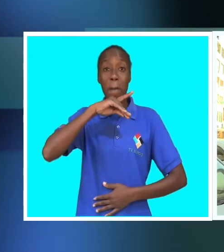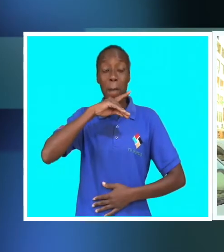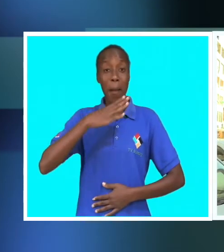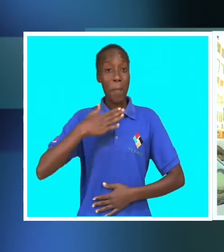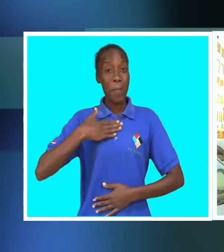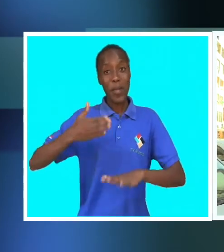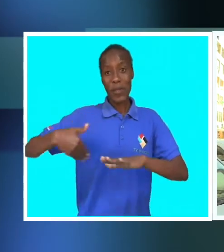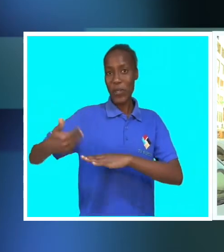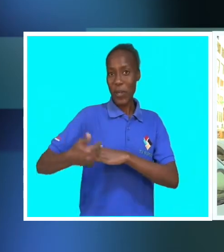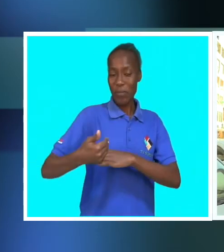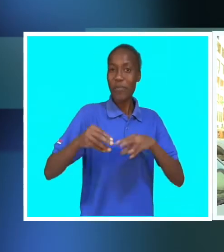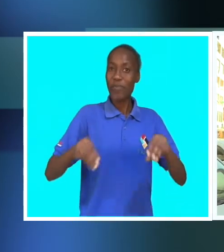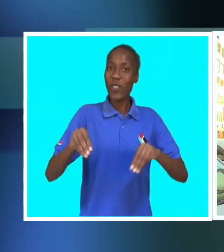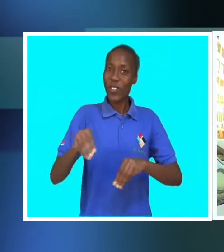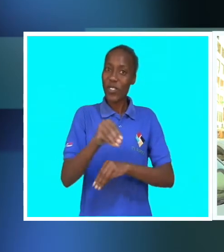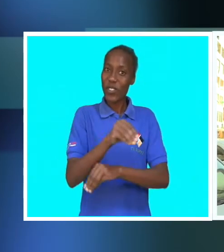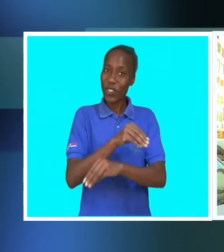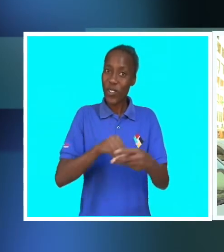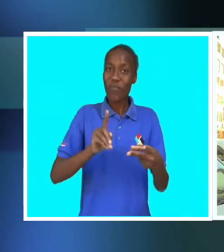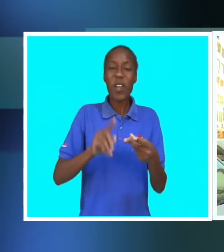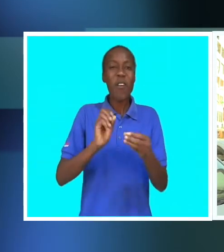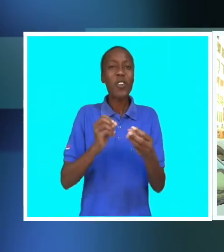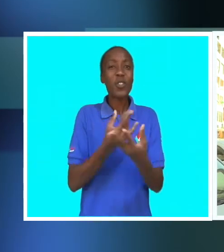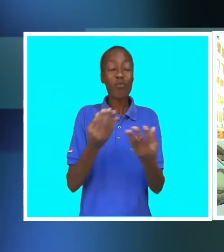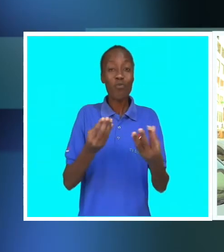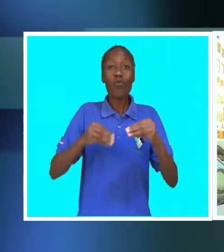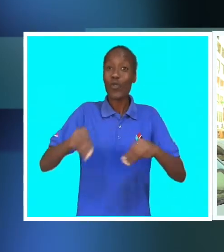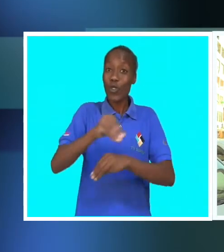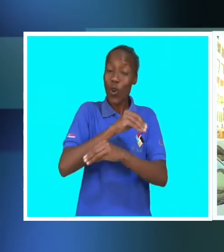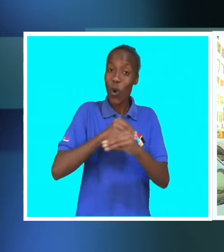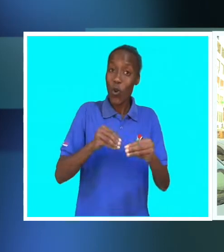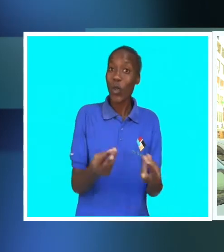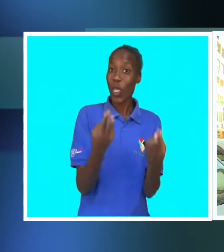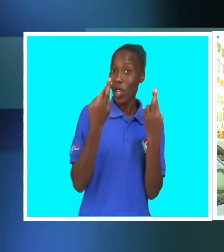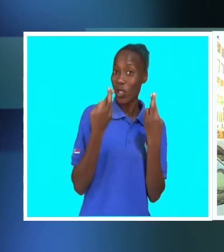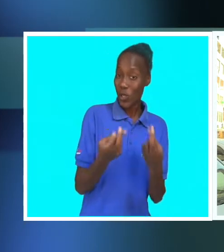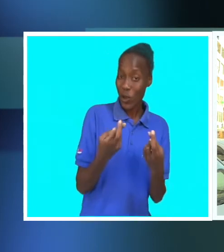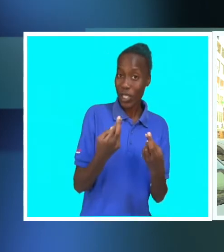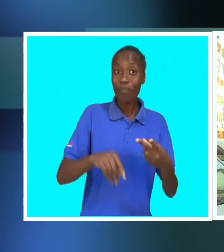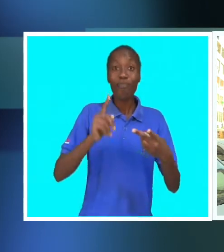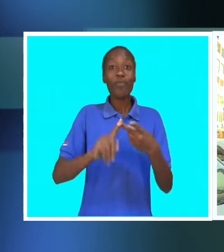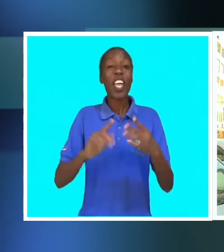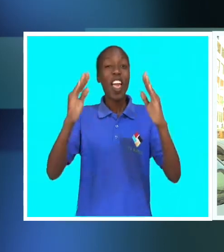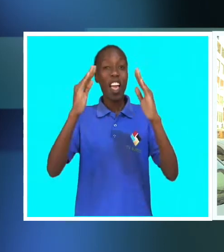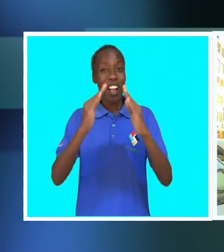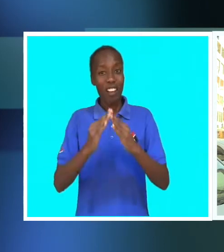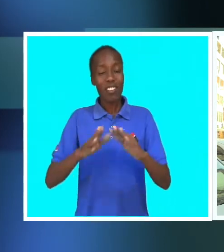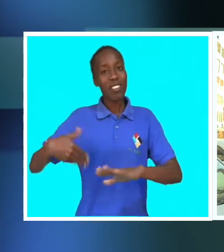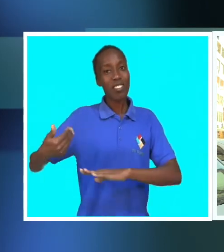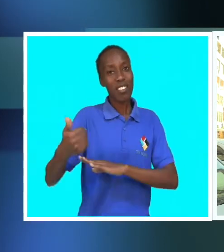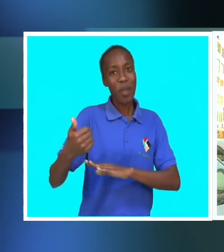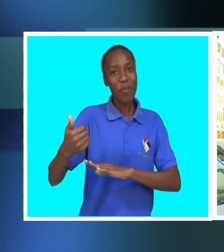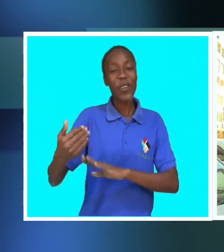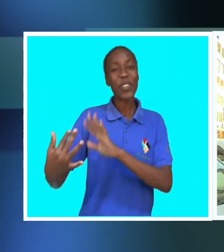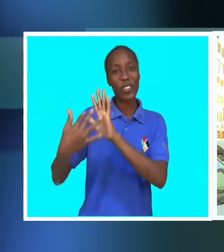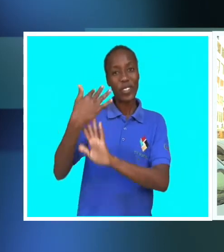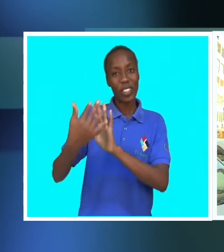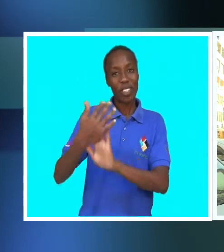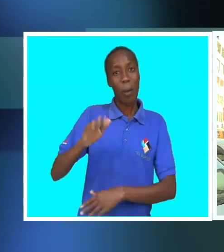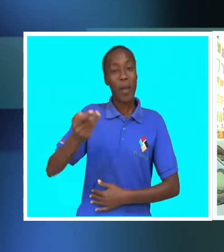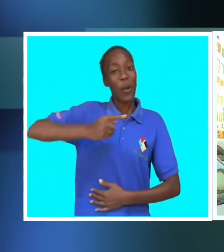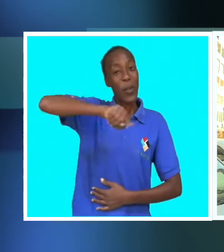O pai sempre jogou, fez muitos jogos. Tanto totobol, tanto totobol. Ele sempre tem jogado. Então, em casa, ele sempre tem nos